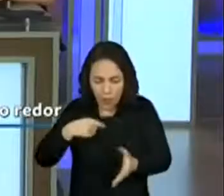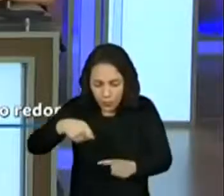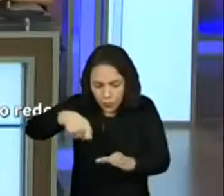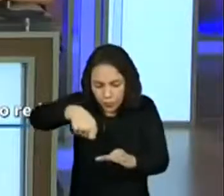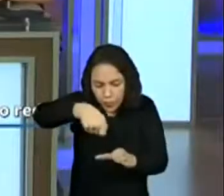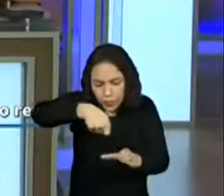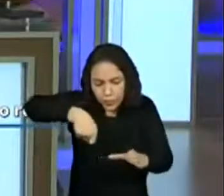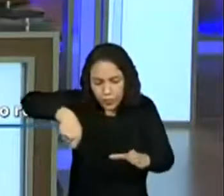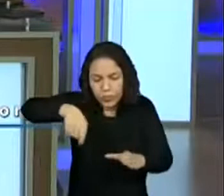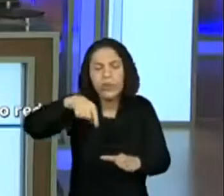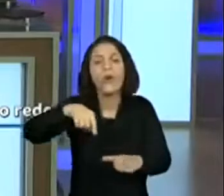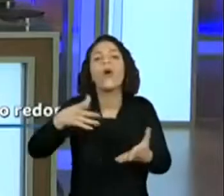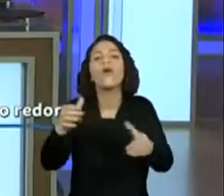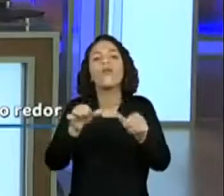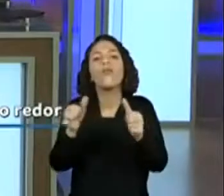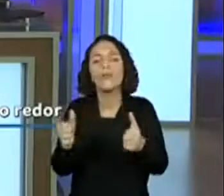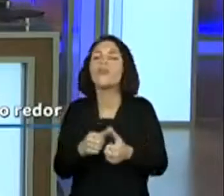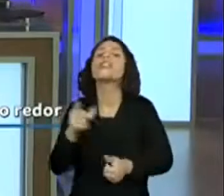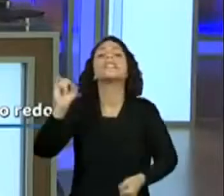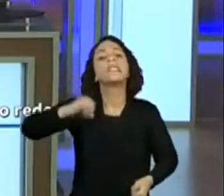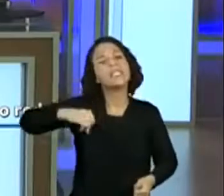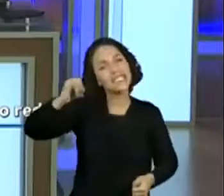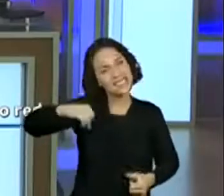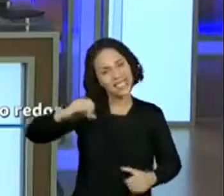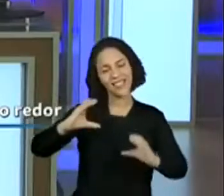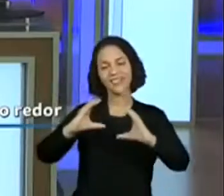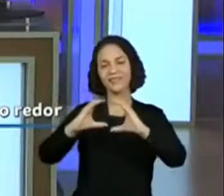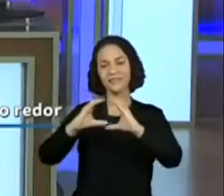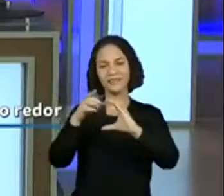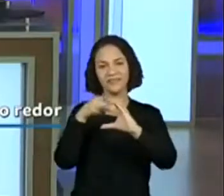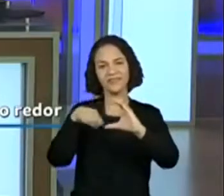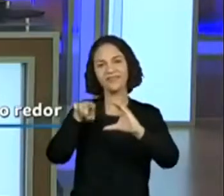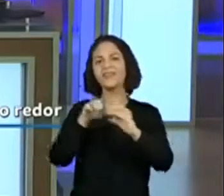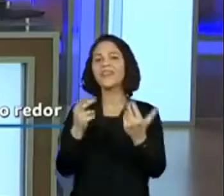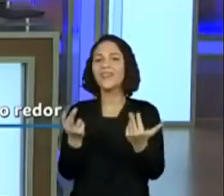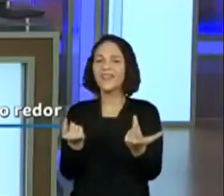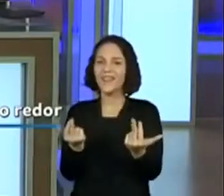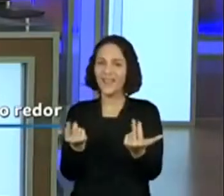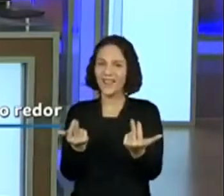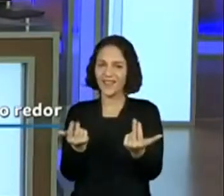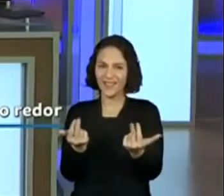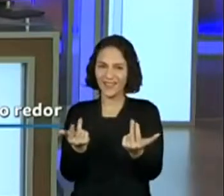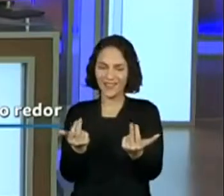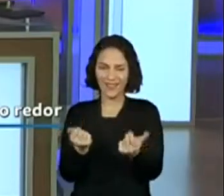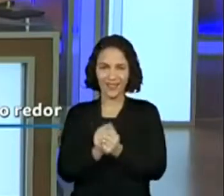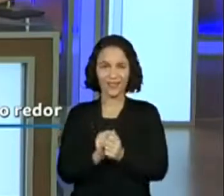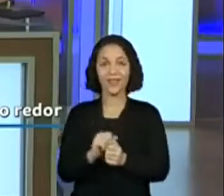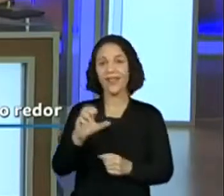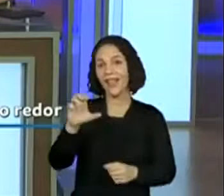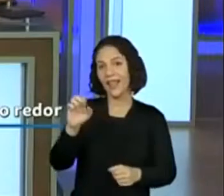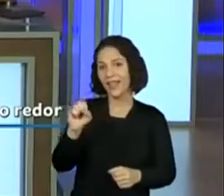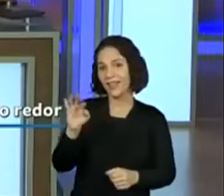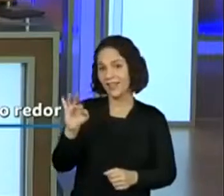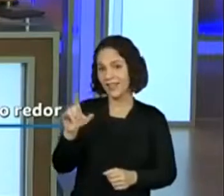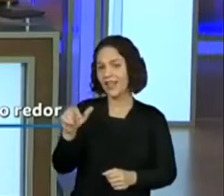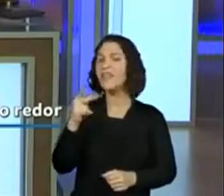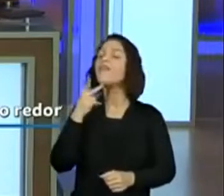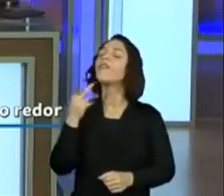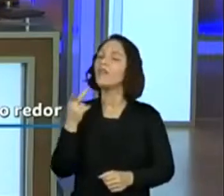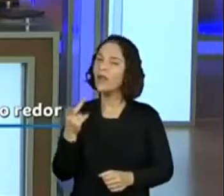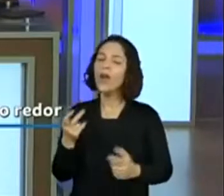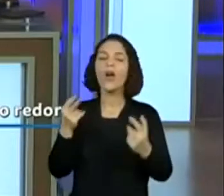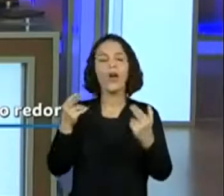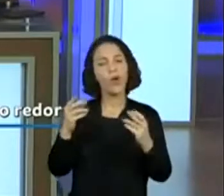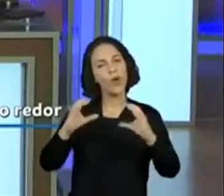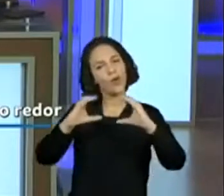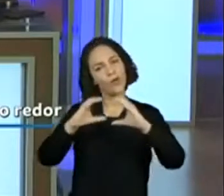O que vocês acham? A Giovana falou que sim, que vai sim. ficar. Isso. O mesmo formato. A Estela falou que vai fazer círculo. O formato com a fórmula